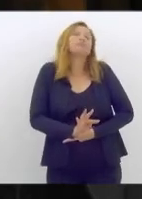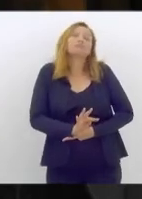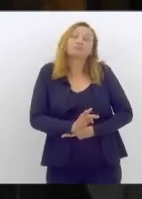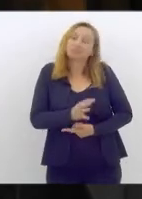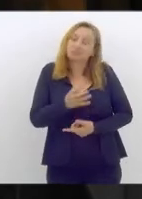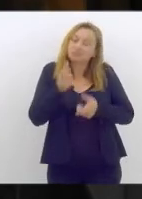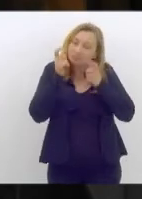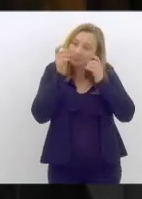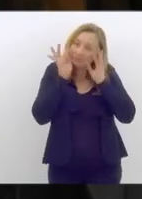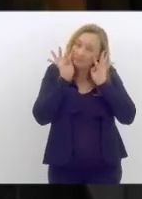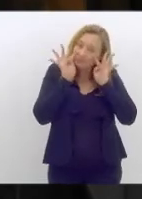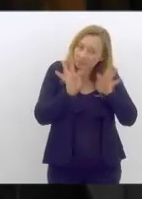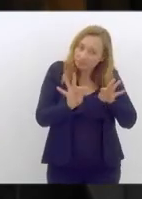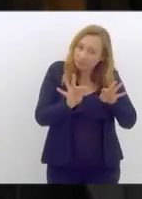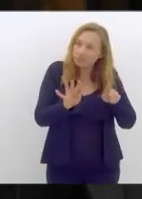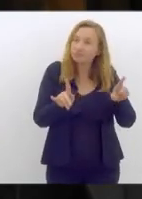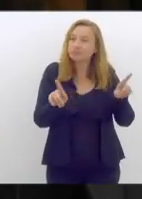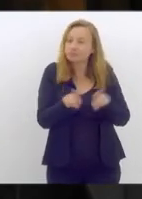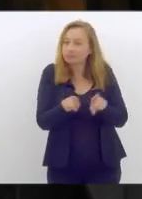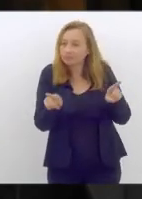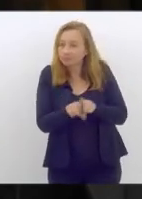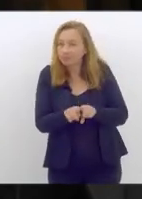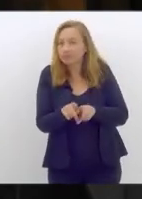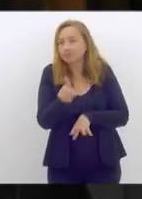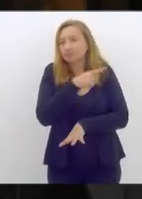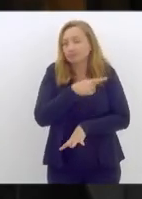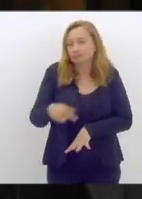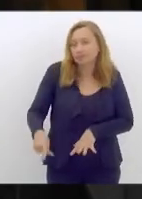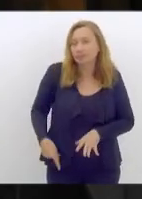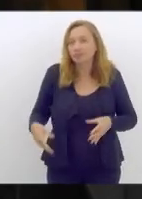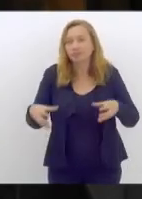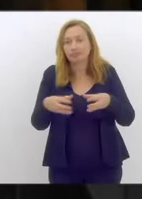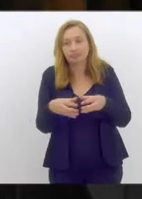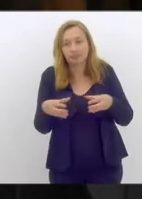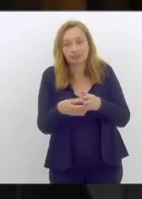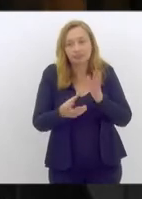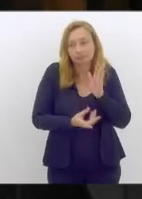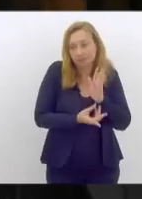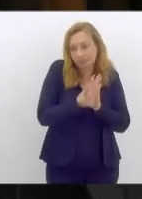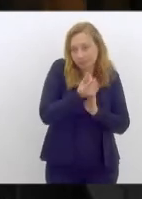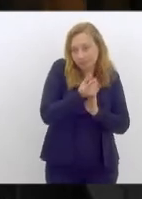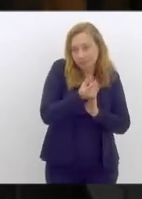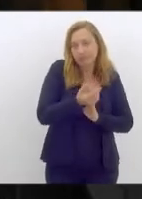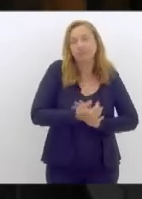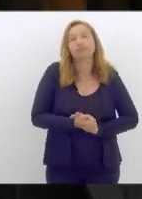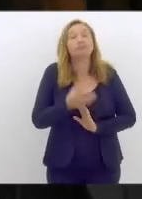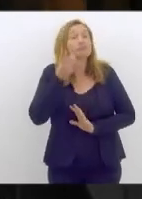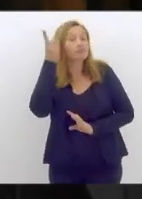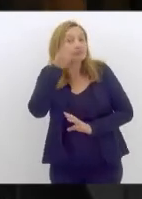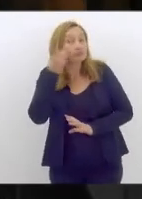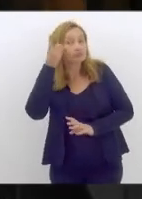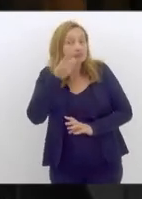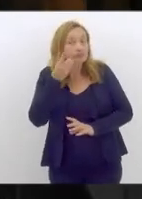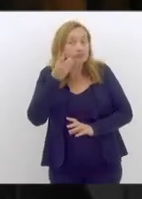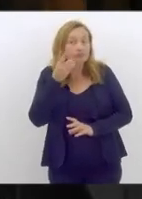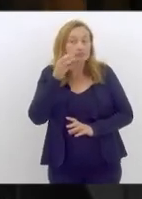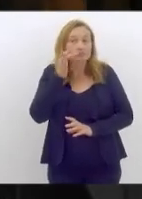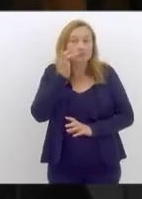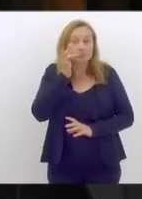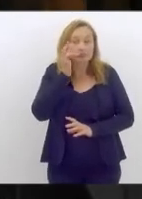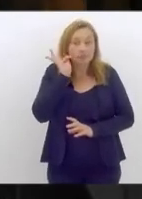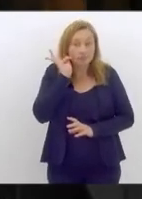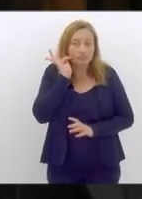até alertar ao presidente da Comissão de orçamento Deputado Flávio